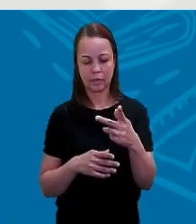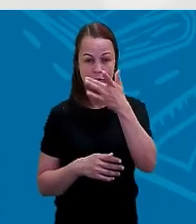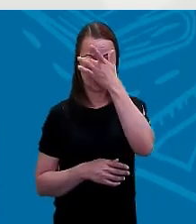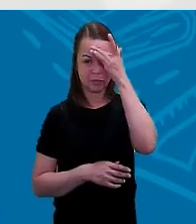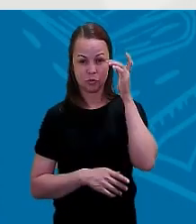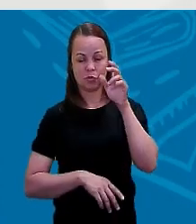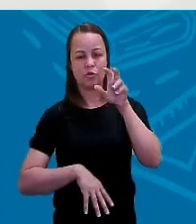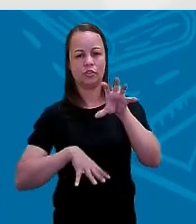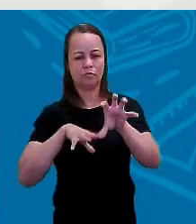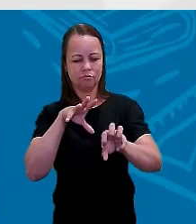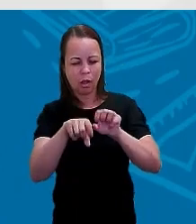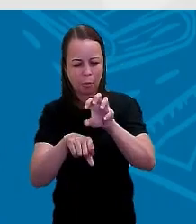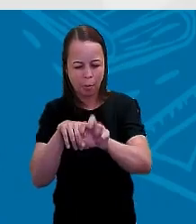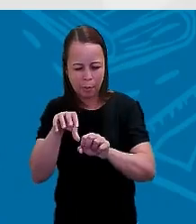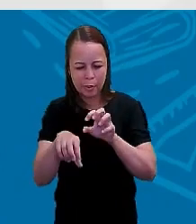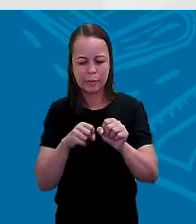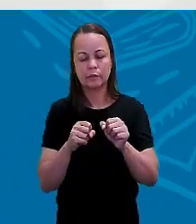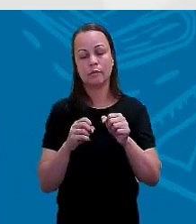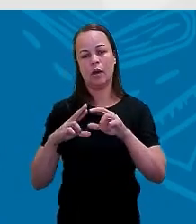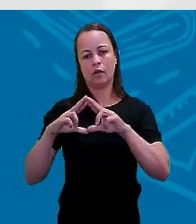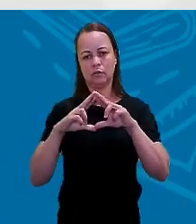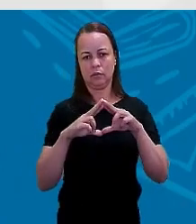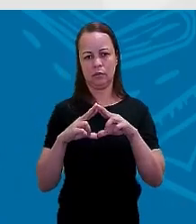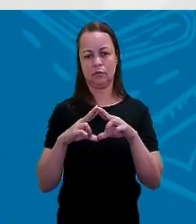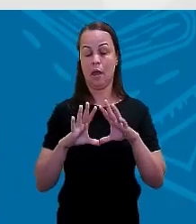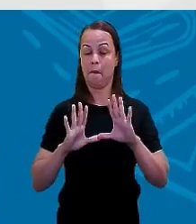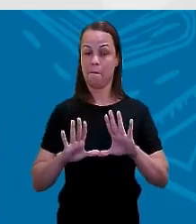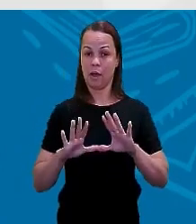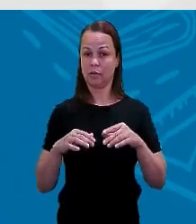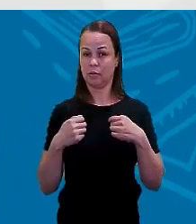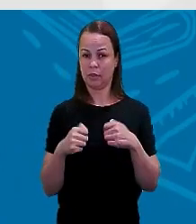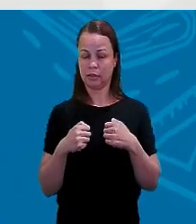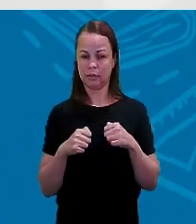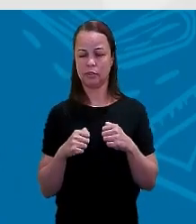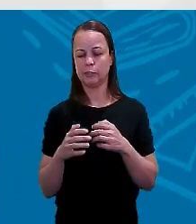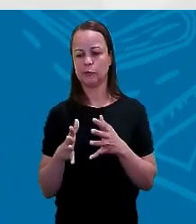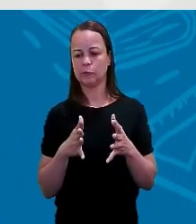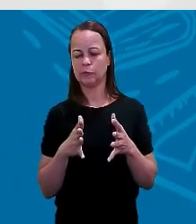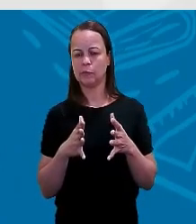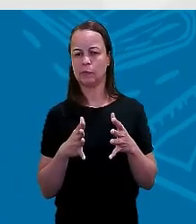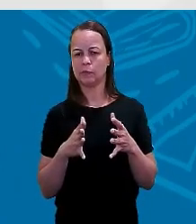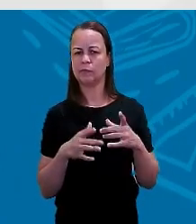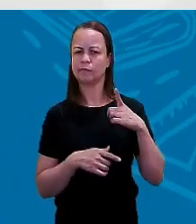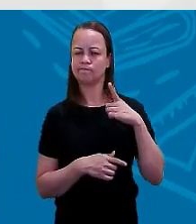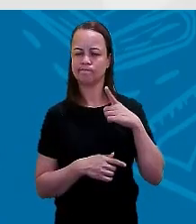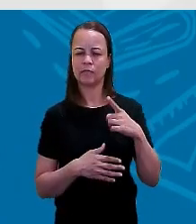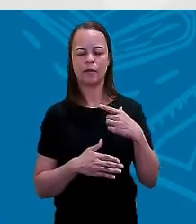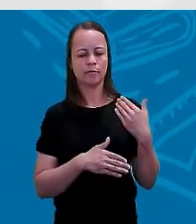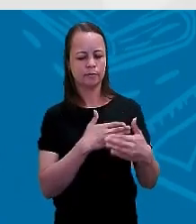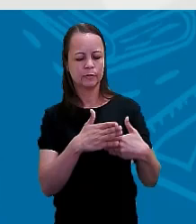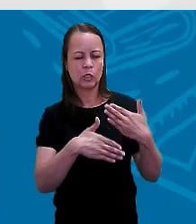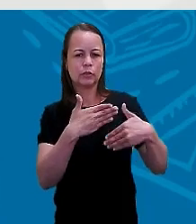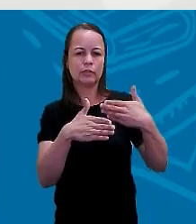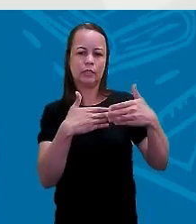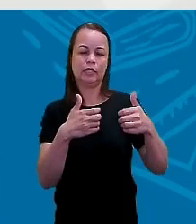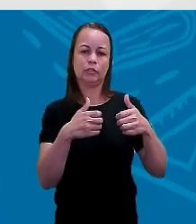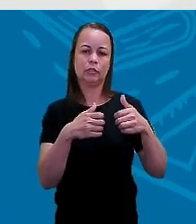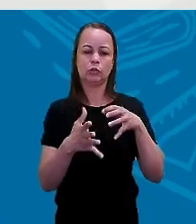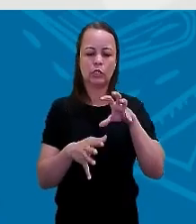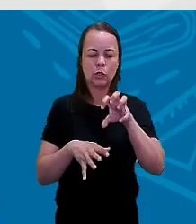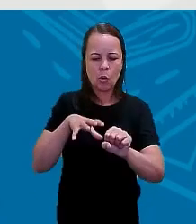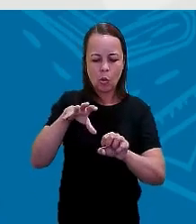para reciclagem. No entanto, a gente sabe que a gente precisa e deve ter um processo, né, de coleta